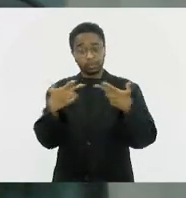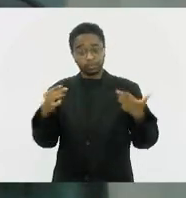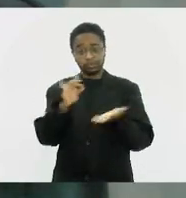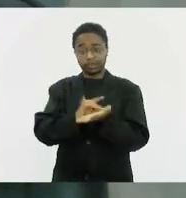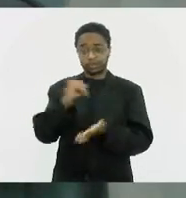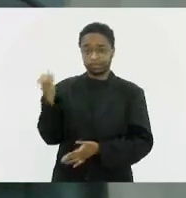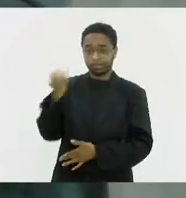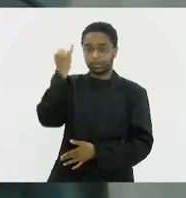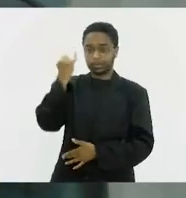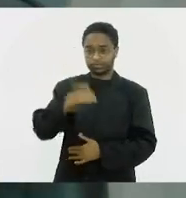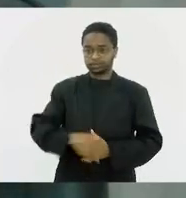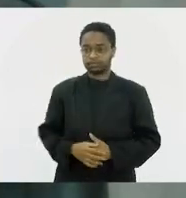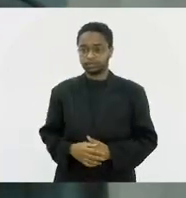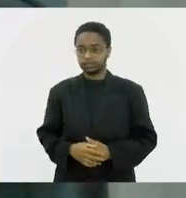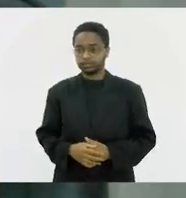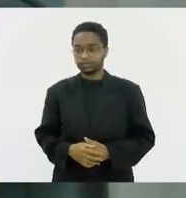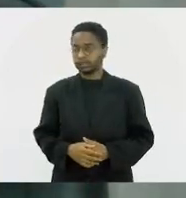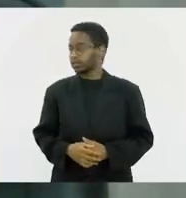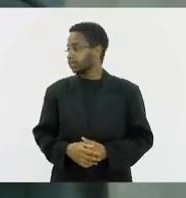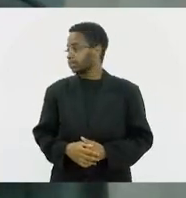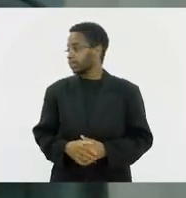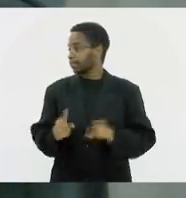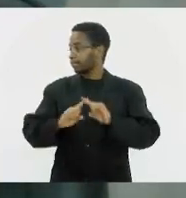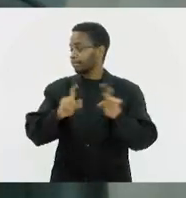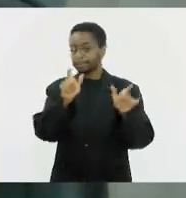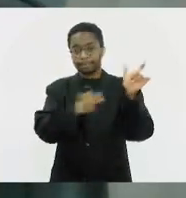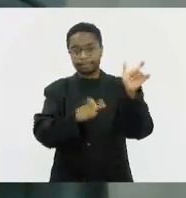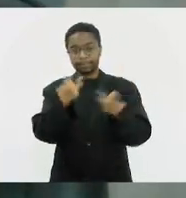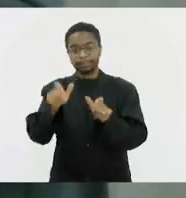importante. Então, as pessoas...